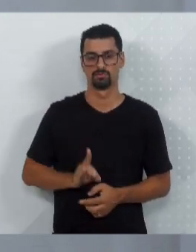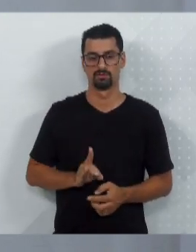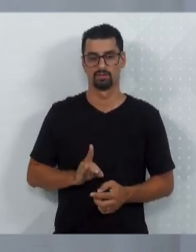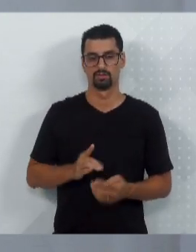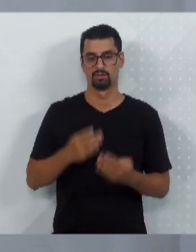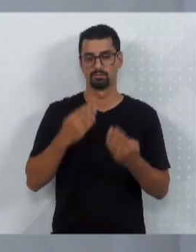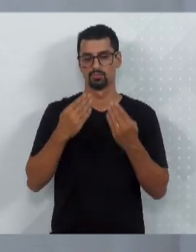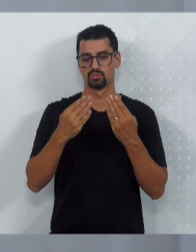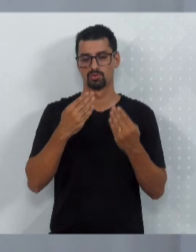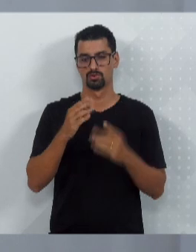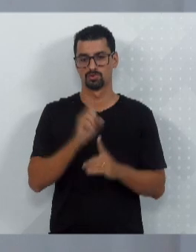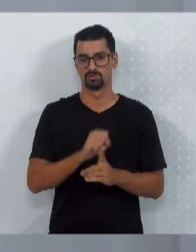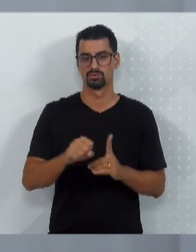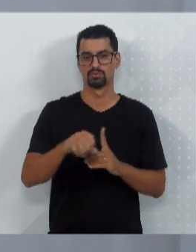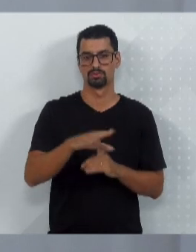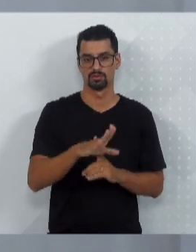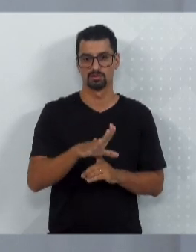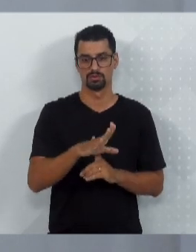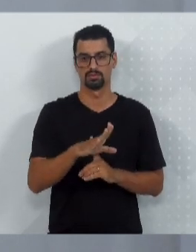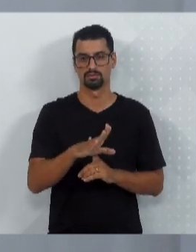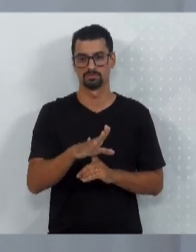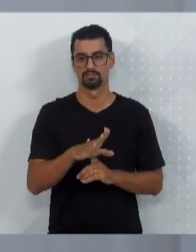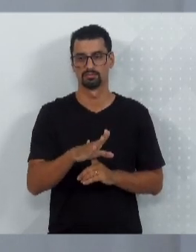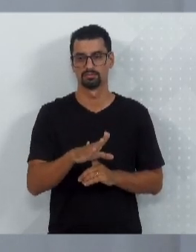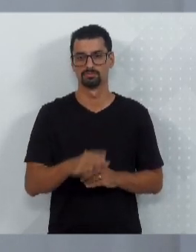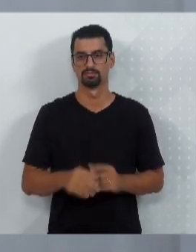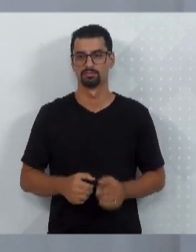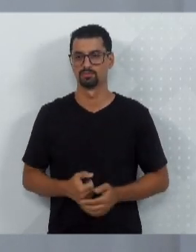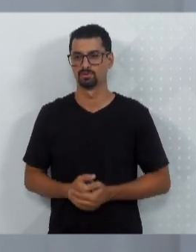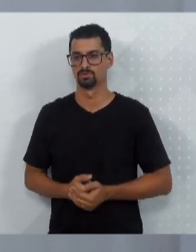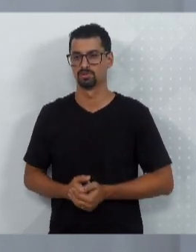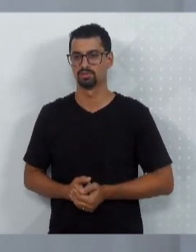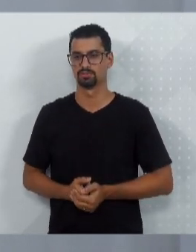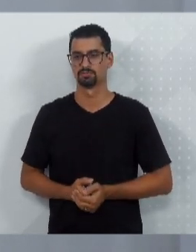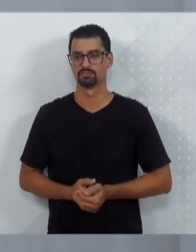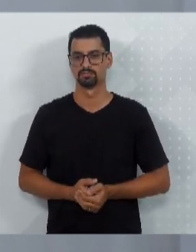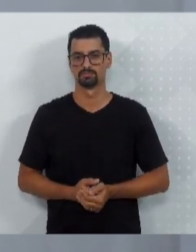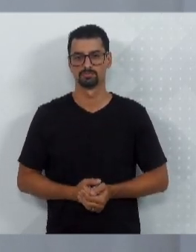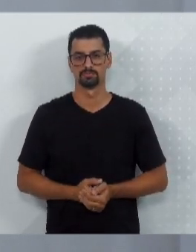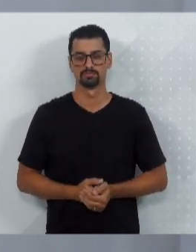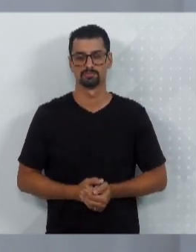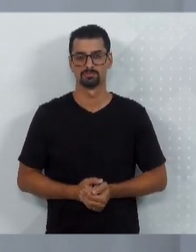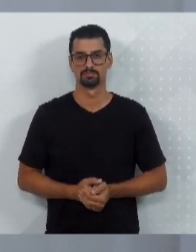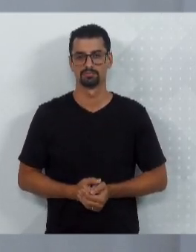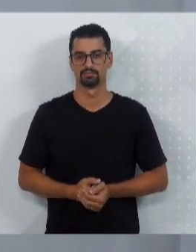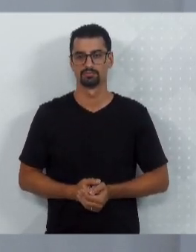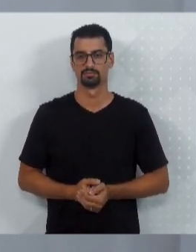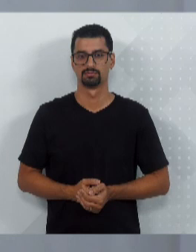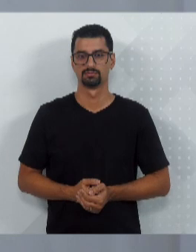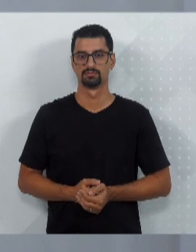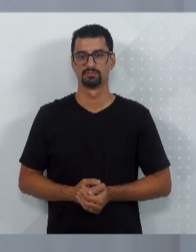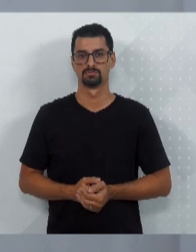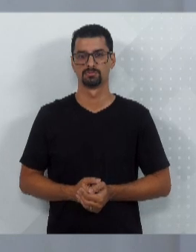psicossocial e na demanda também da saúde mental para a inclusão social.